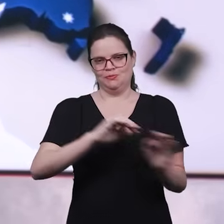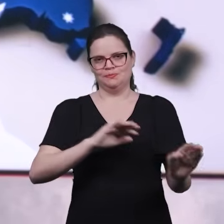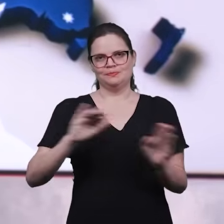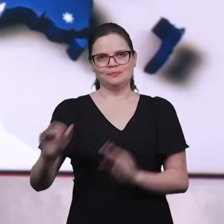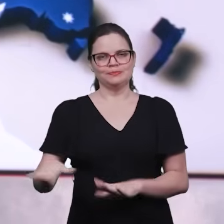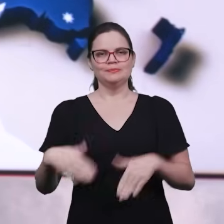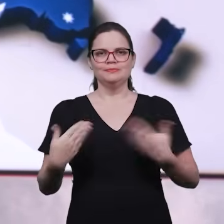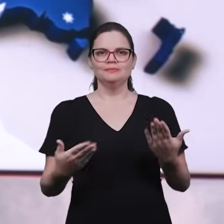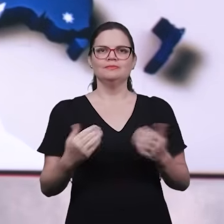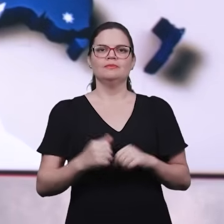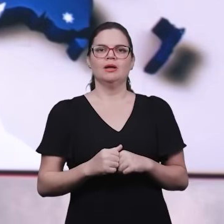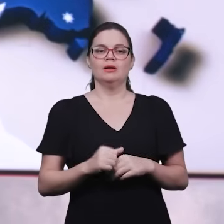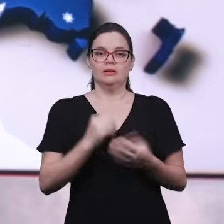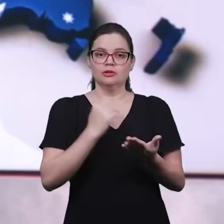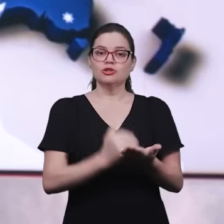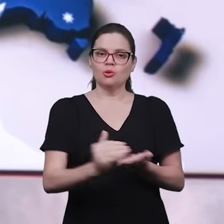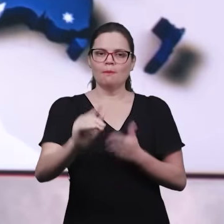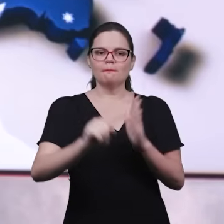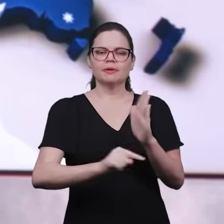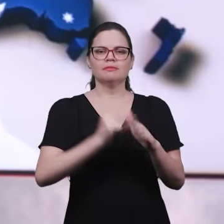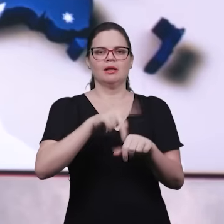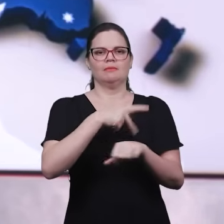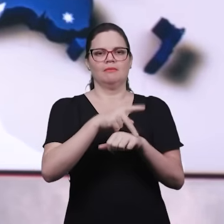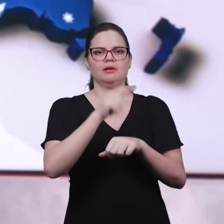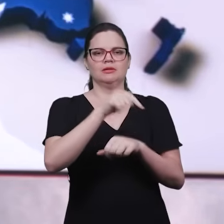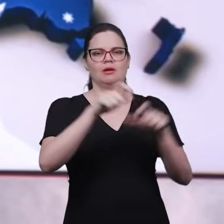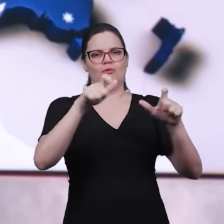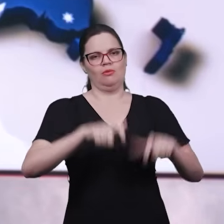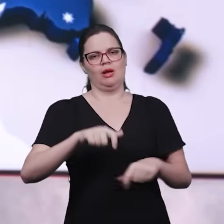realmente em Portugal.